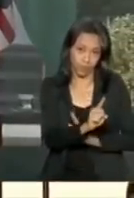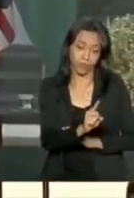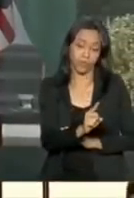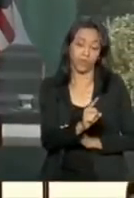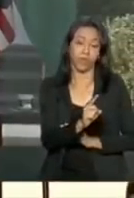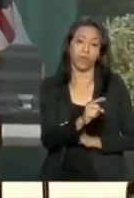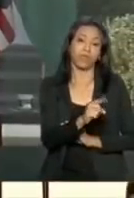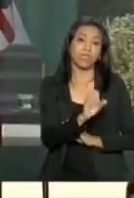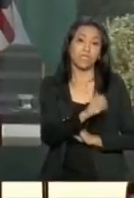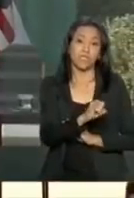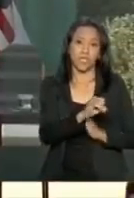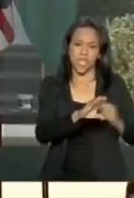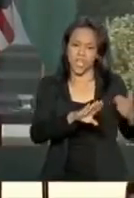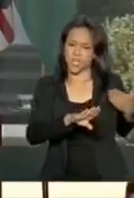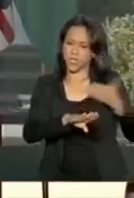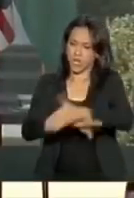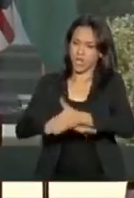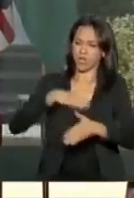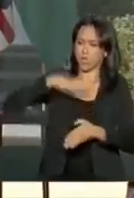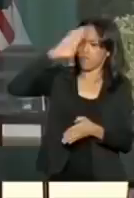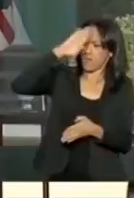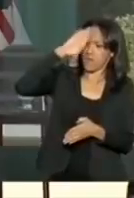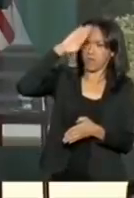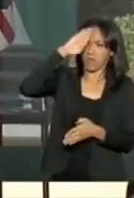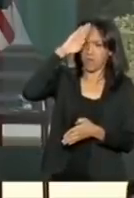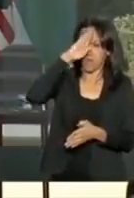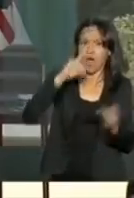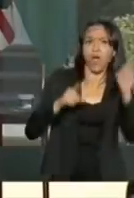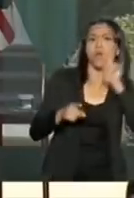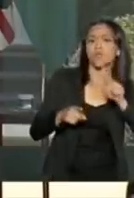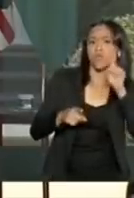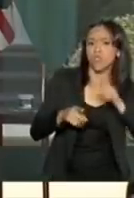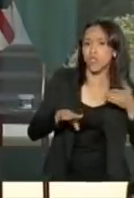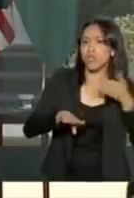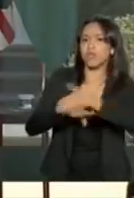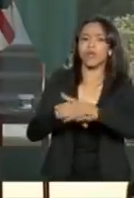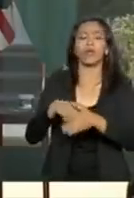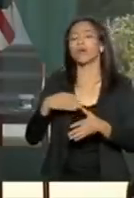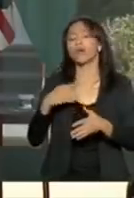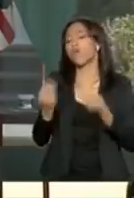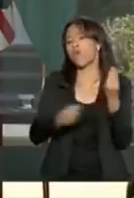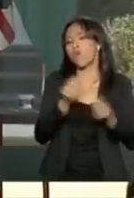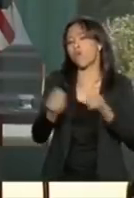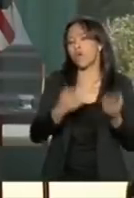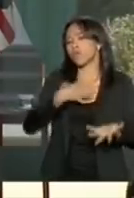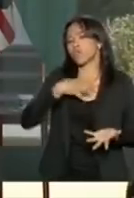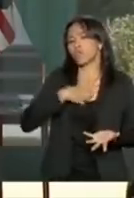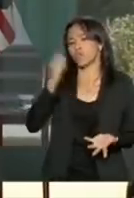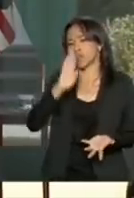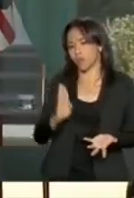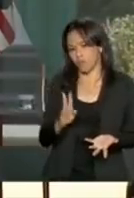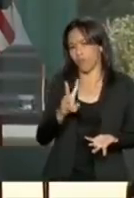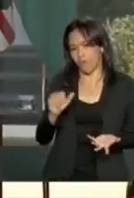fizerem uma intervenção militar na Venezuela, qual é a posição do Brasil com relação a isso? Bolsonaro, se os Estados Unidos